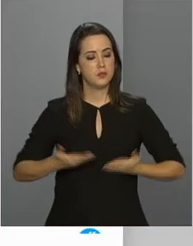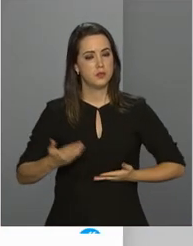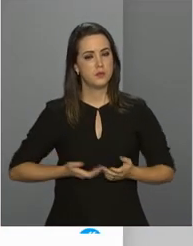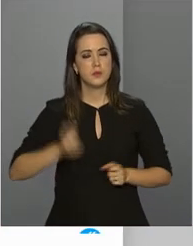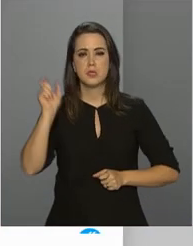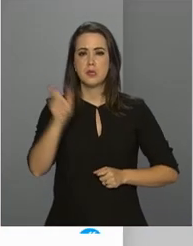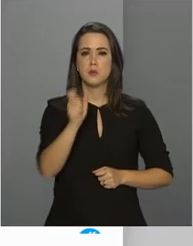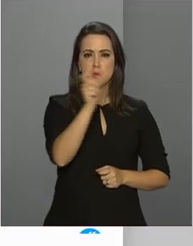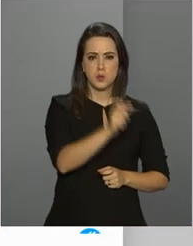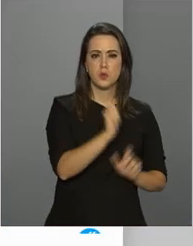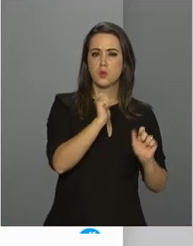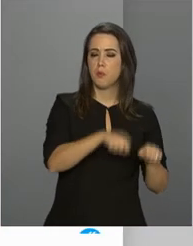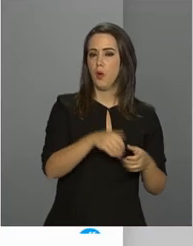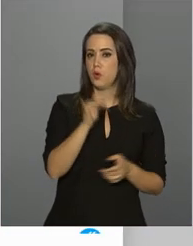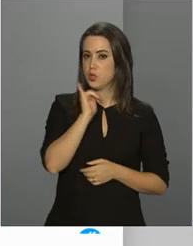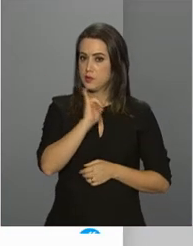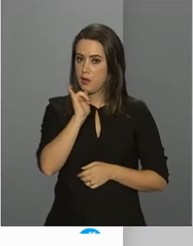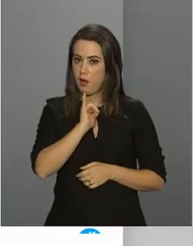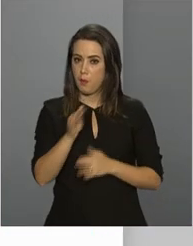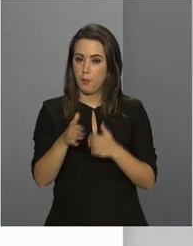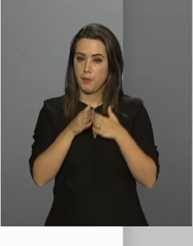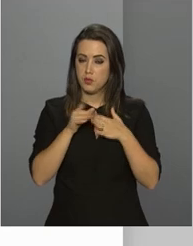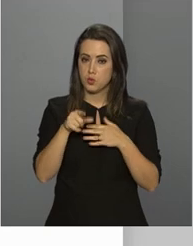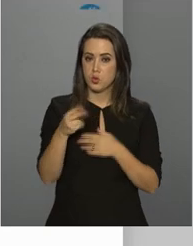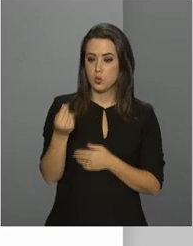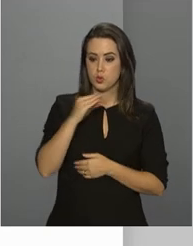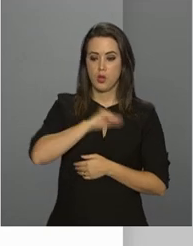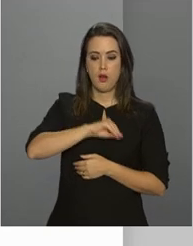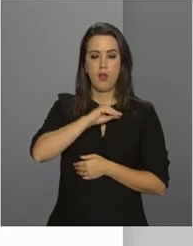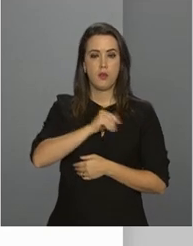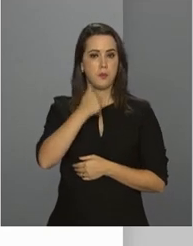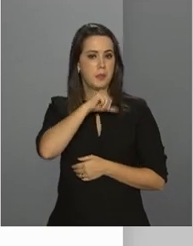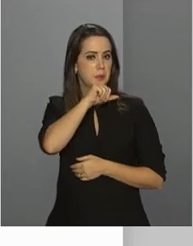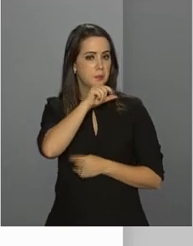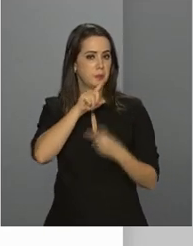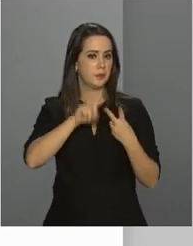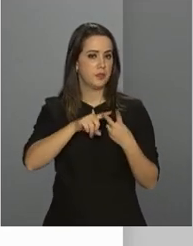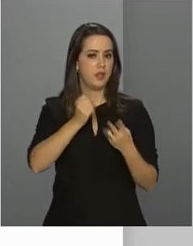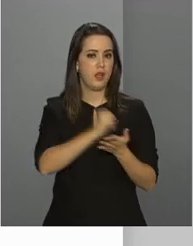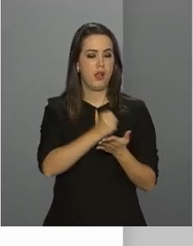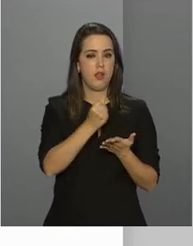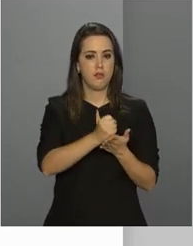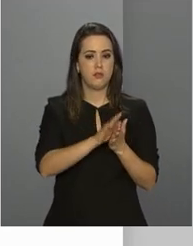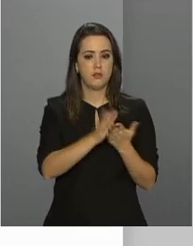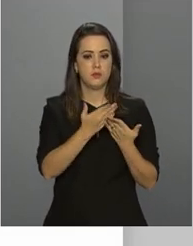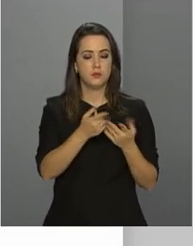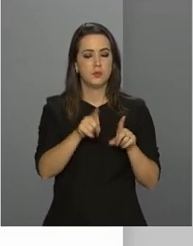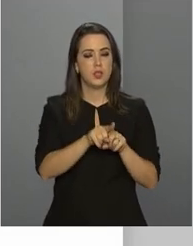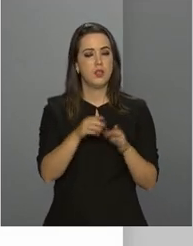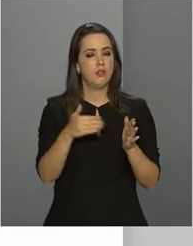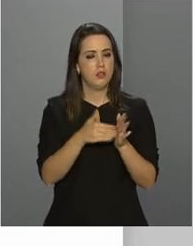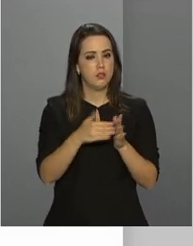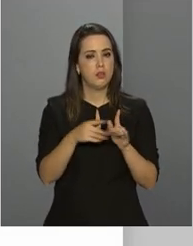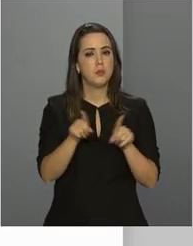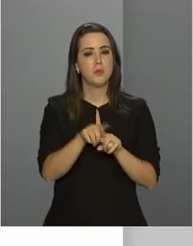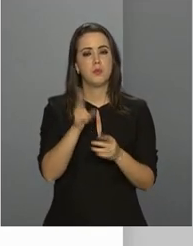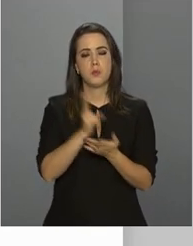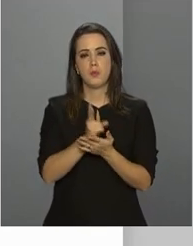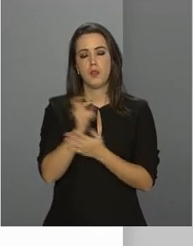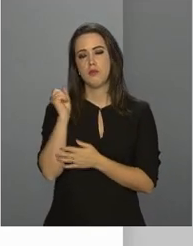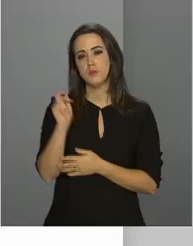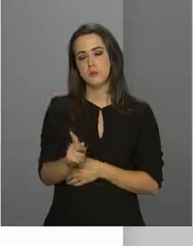cidadão consegue, por exemplo, solicitar o salário maternidade, a carteira de trabalho ou até mesmo a